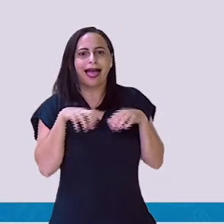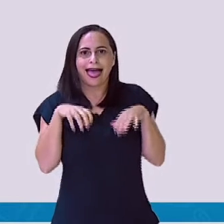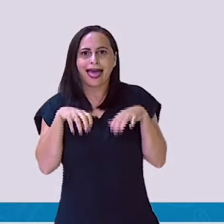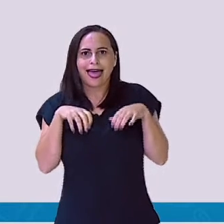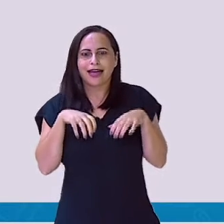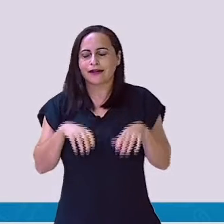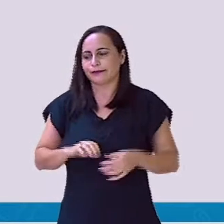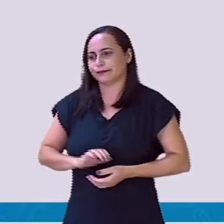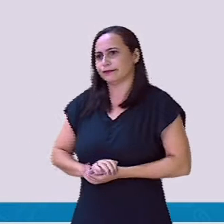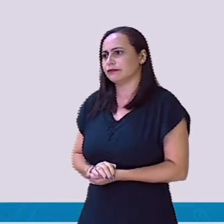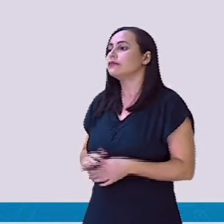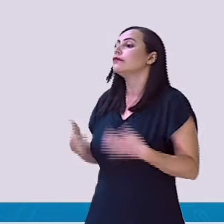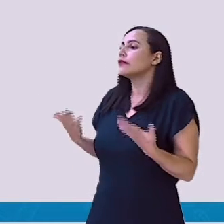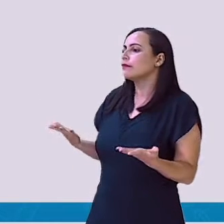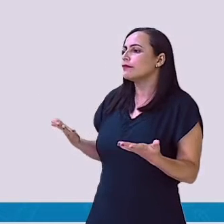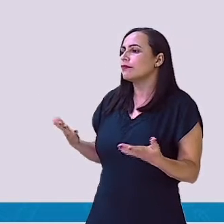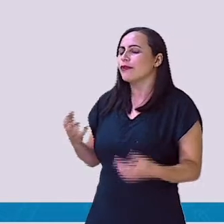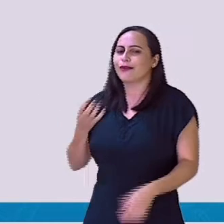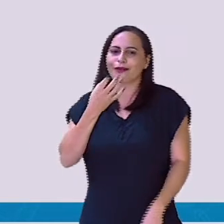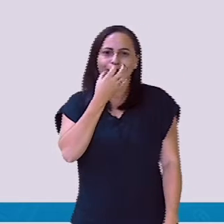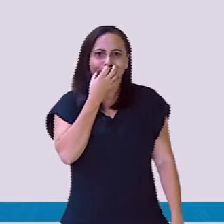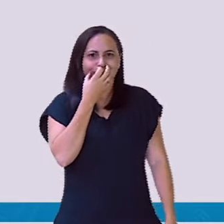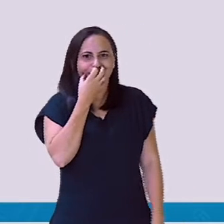O cachorro está seco.